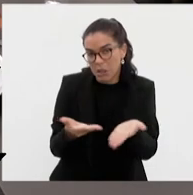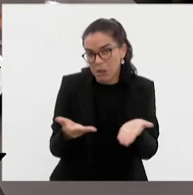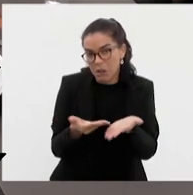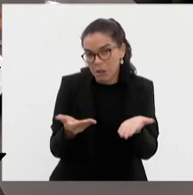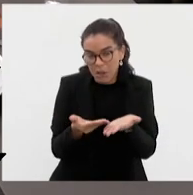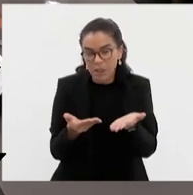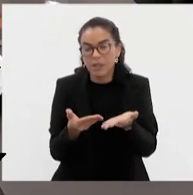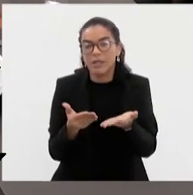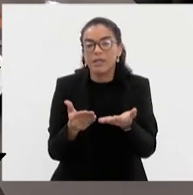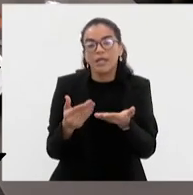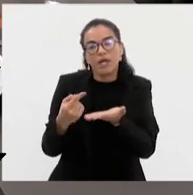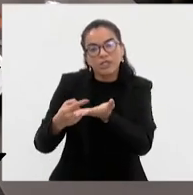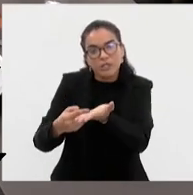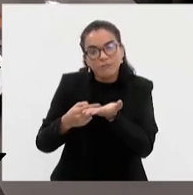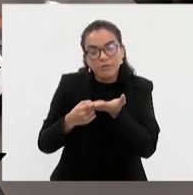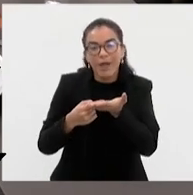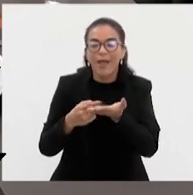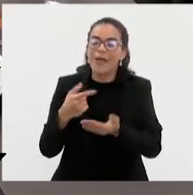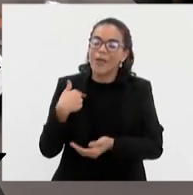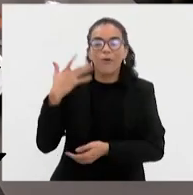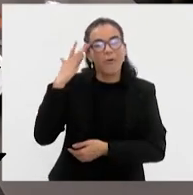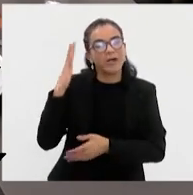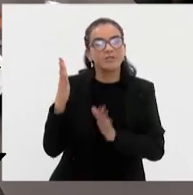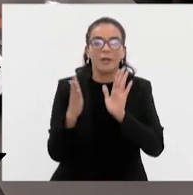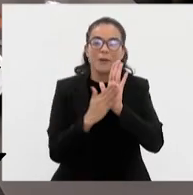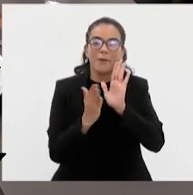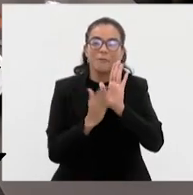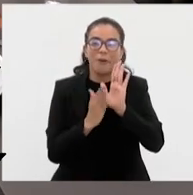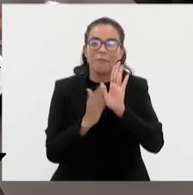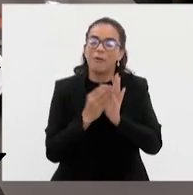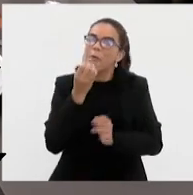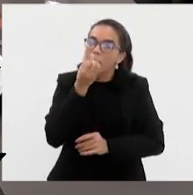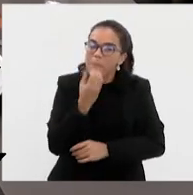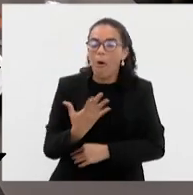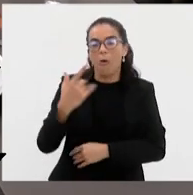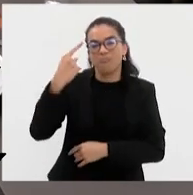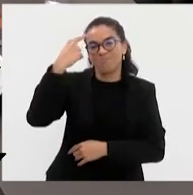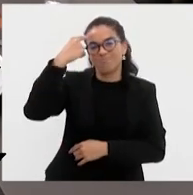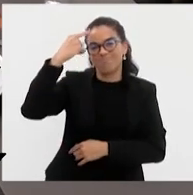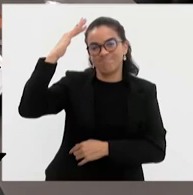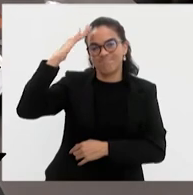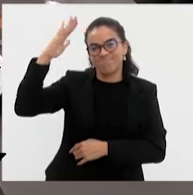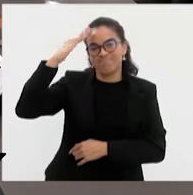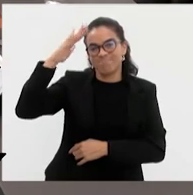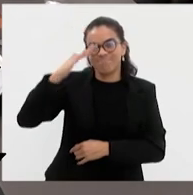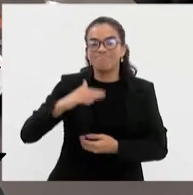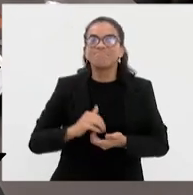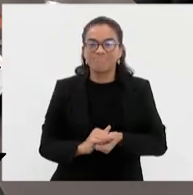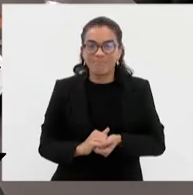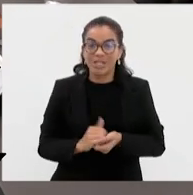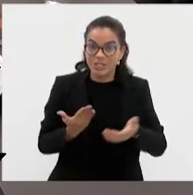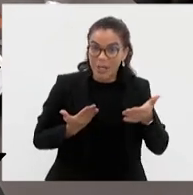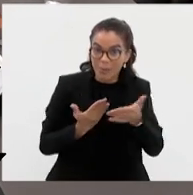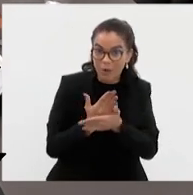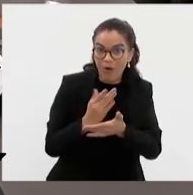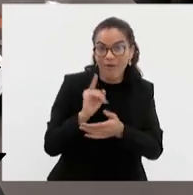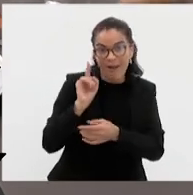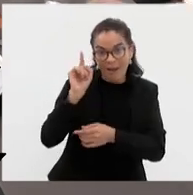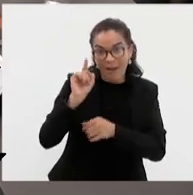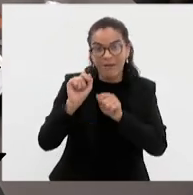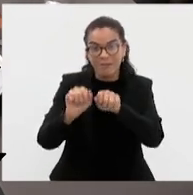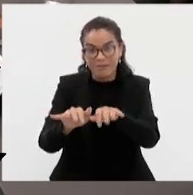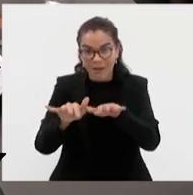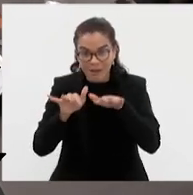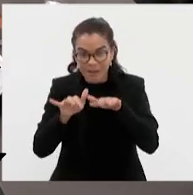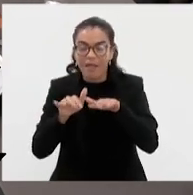gente chega num consenso de texto. Eu acho que a sua proposta guarda bom senso. A gente aprova e no plenário cada Desculpa,